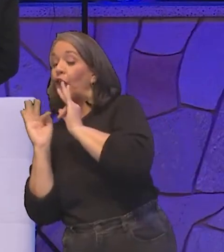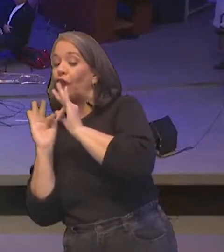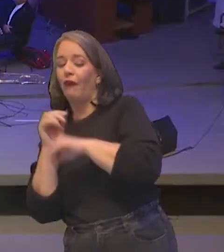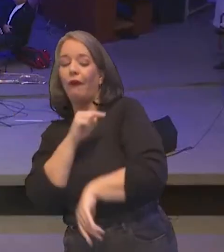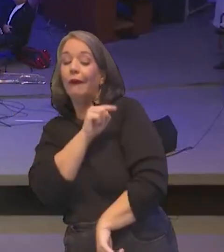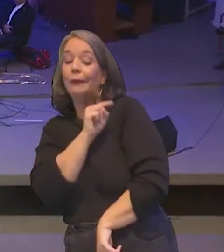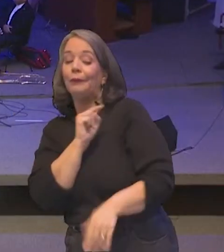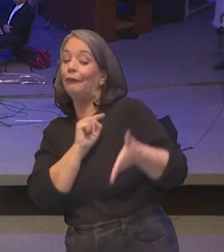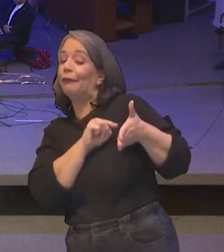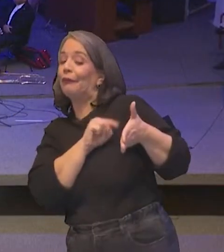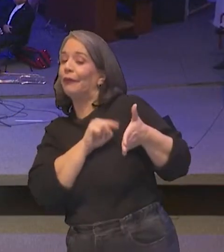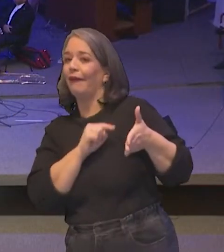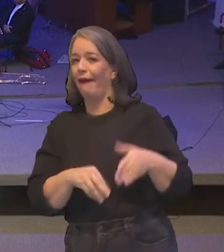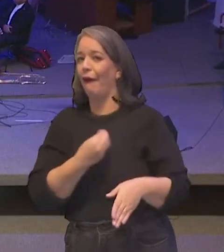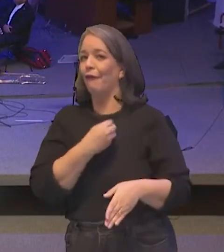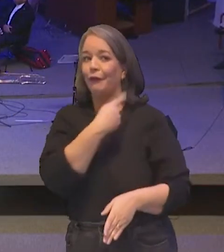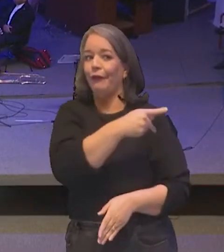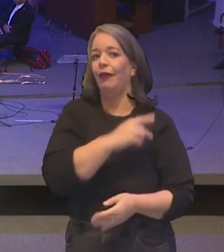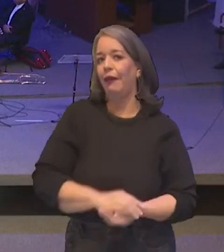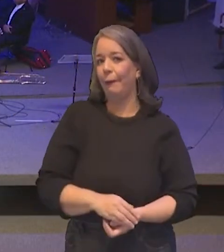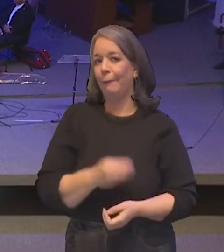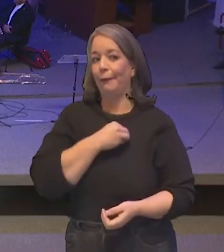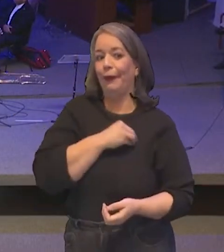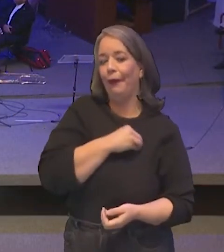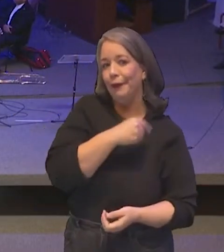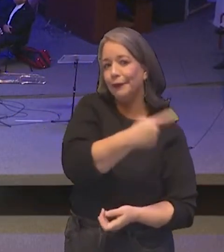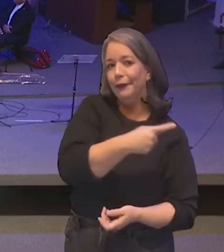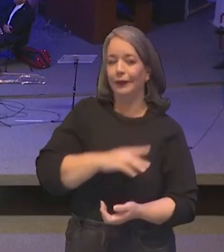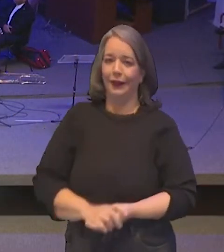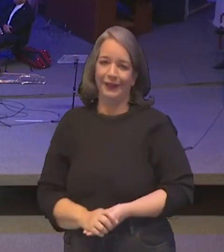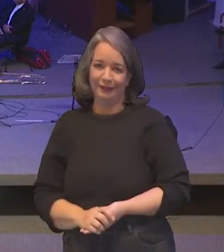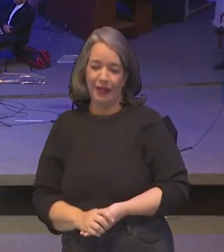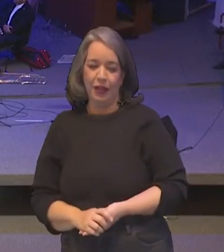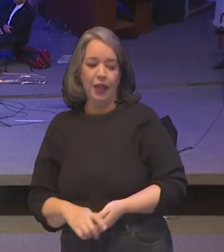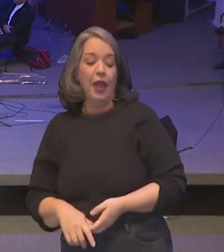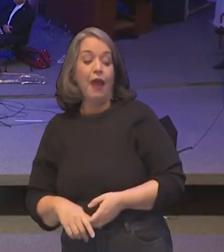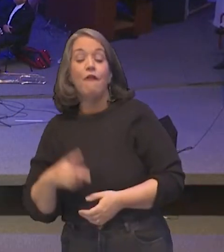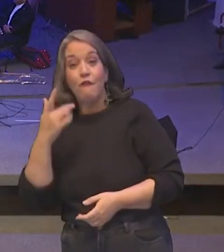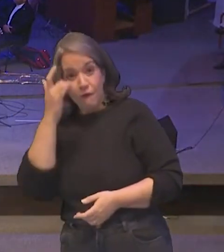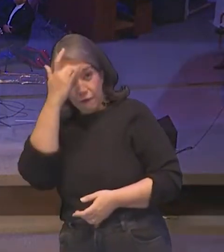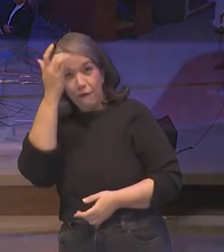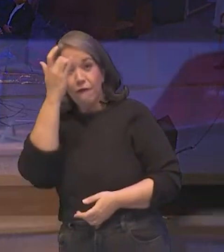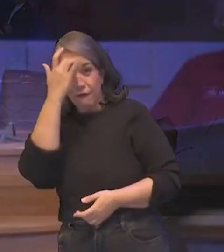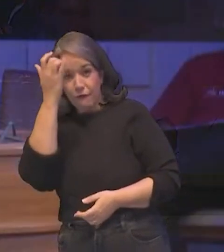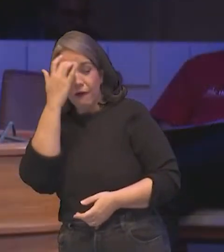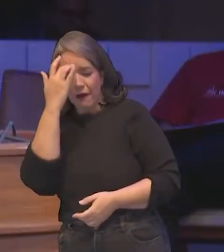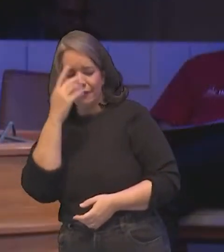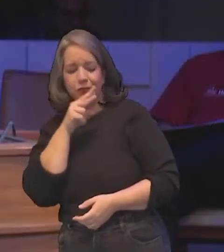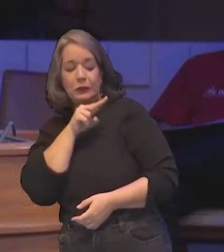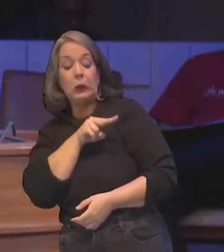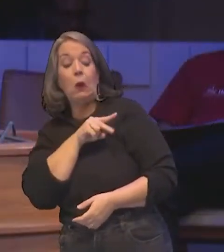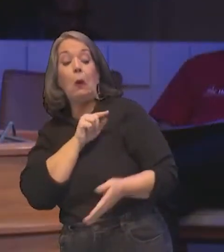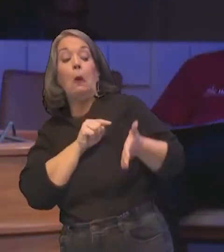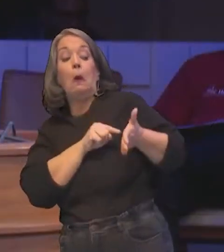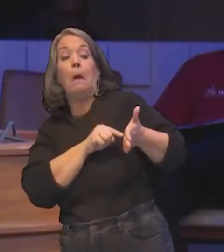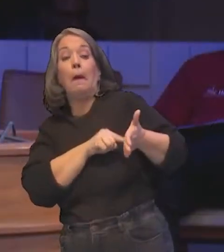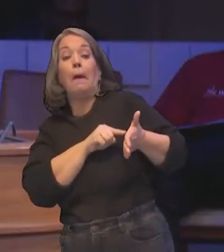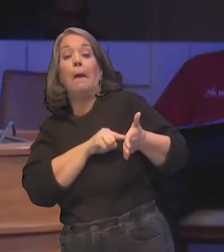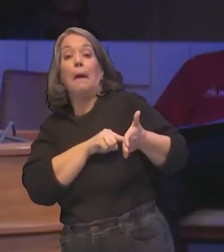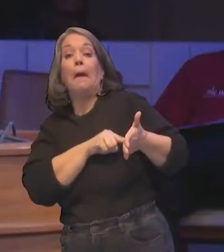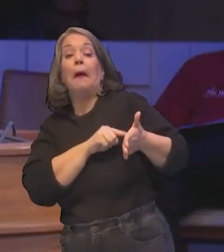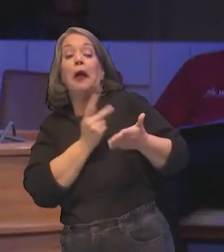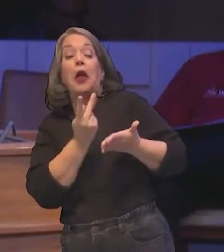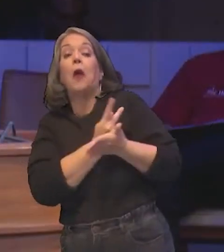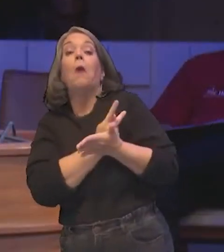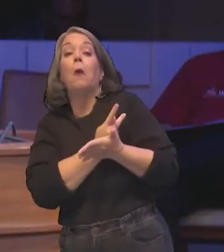É fácil olharmos para alguém e pensarmos como aquela pessoa errou naquela determinada situação. E uma palavrinha, às